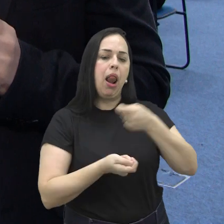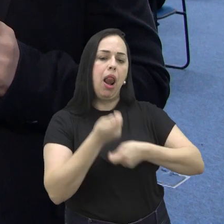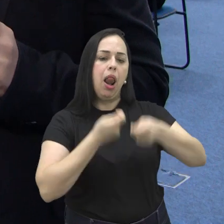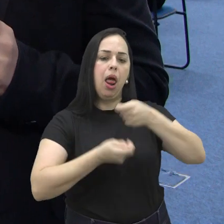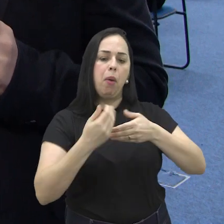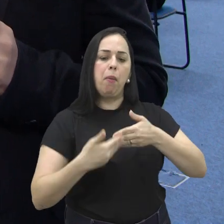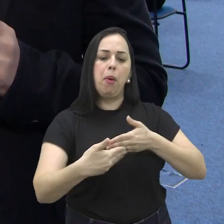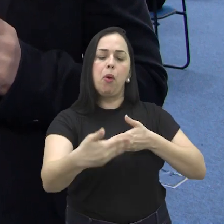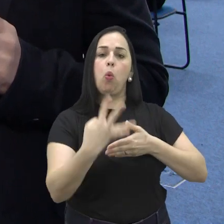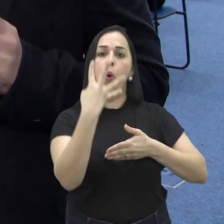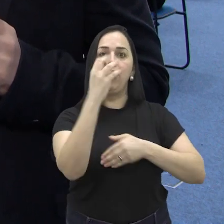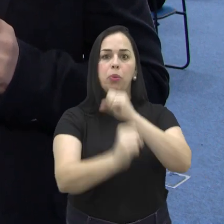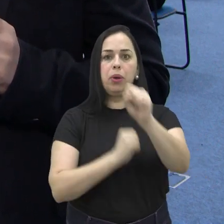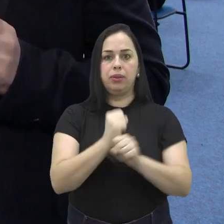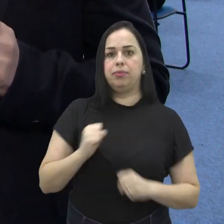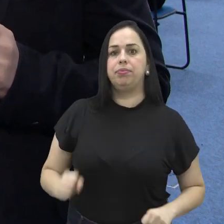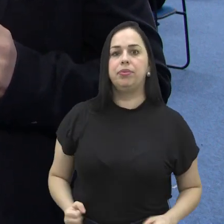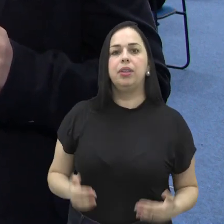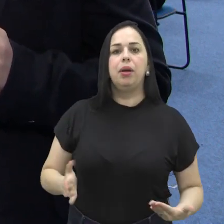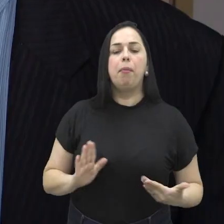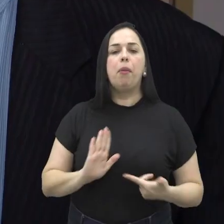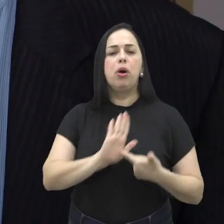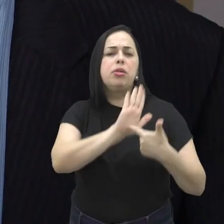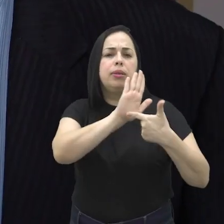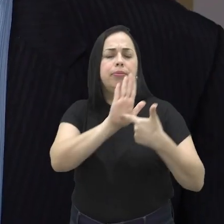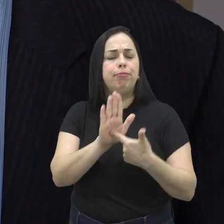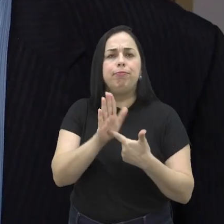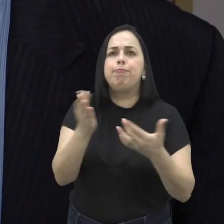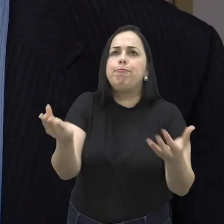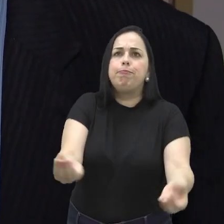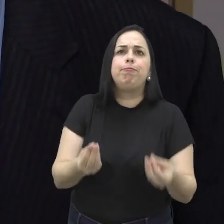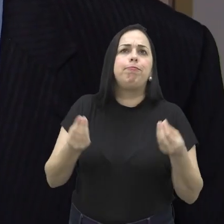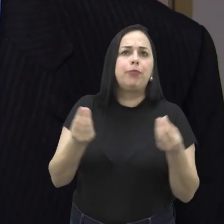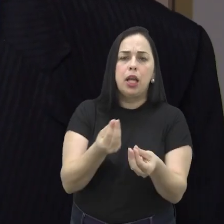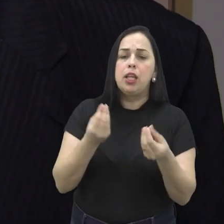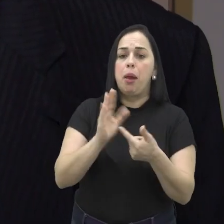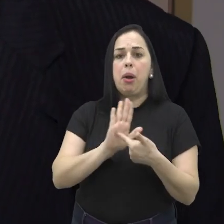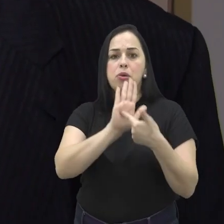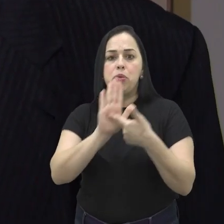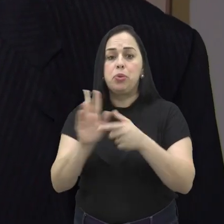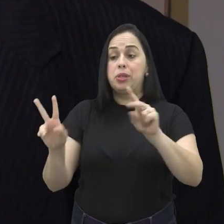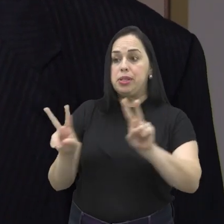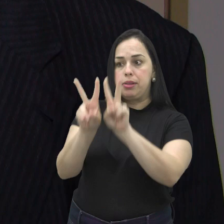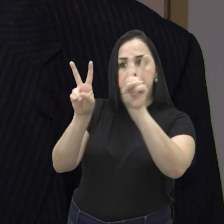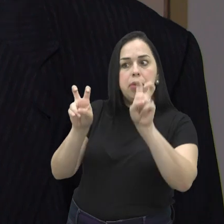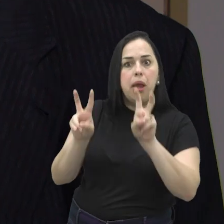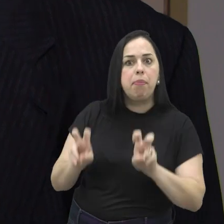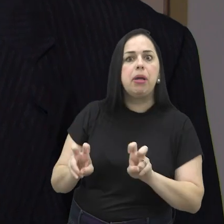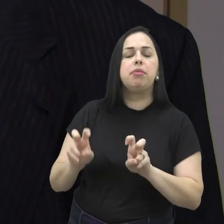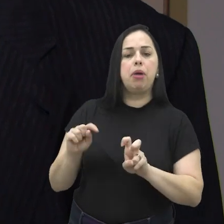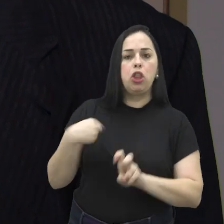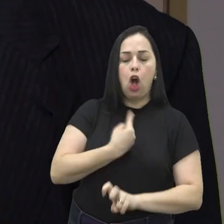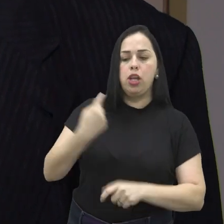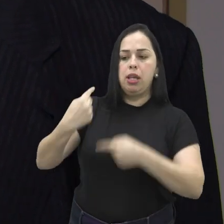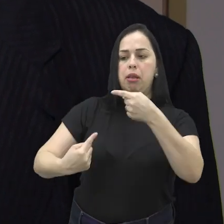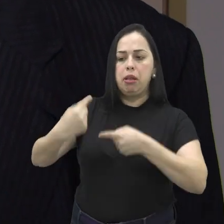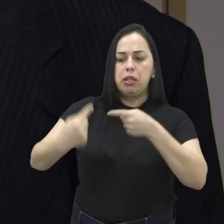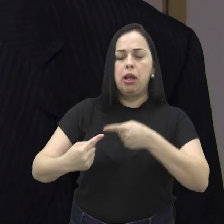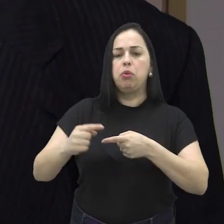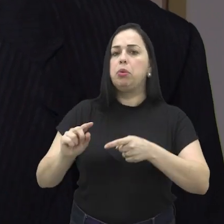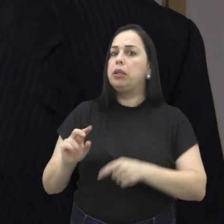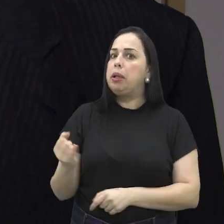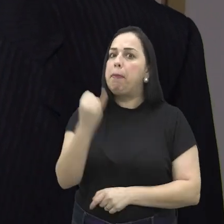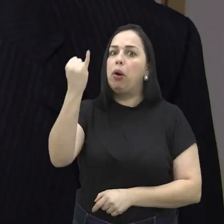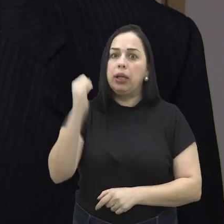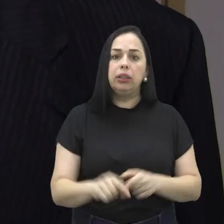uma boa gestão nos próximos 4 anos. Trazemos, ao debate temas muito importantes